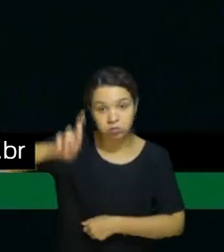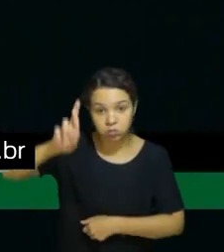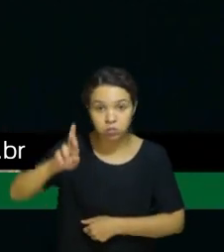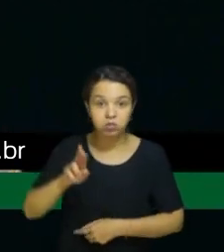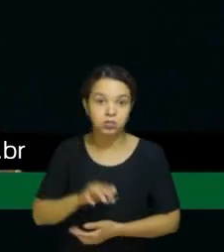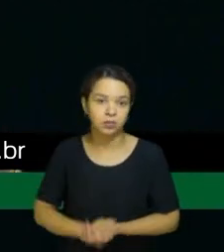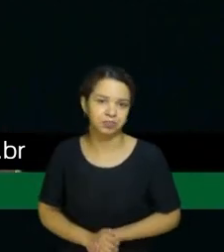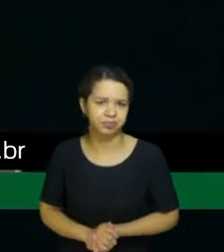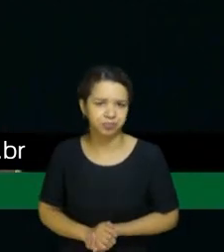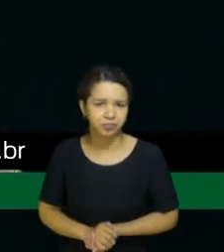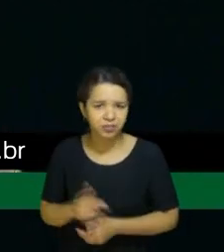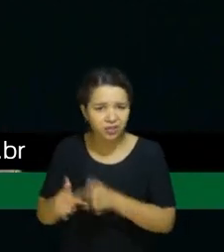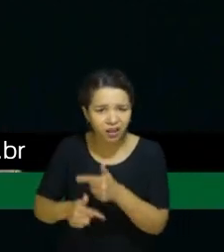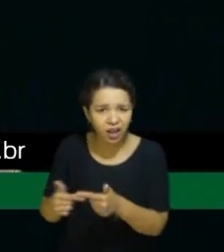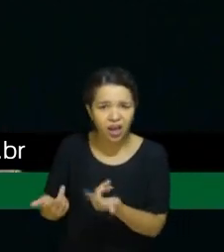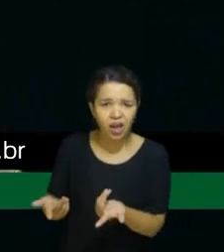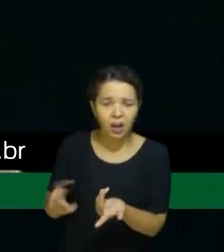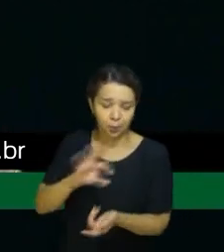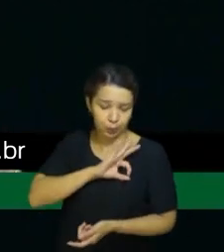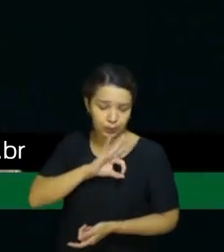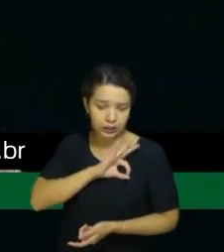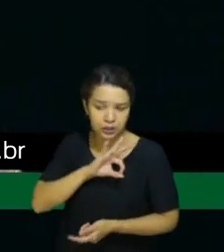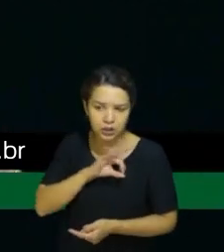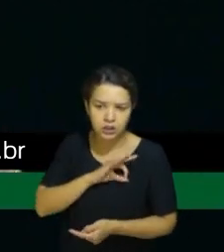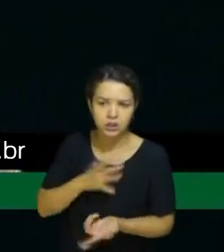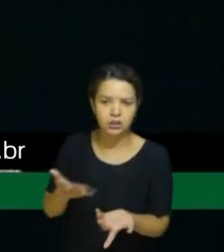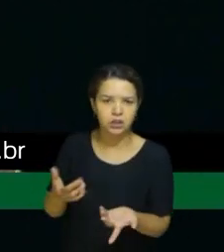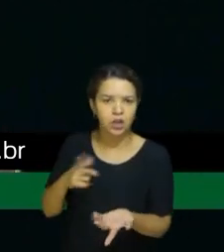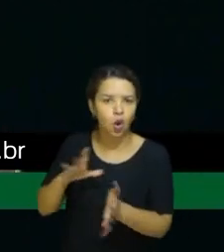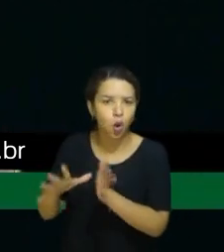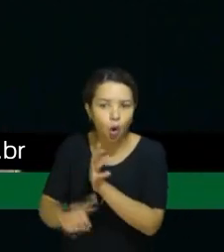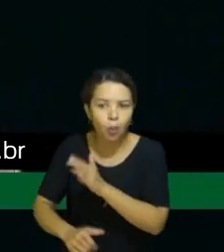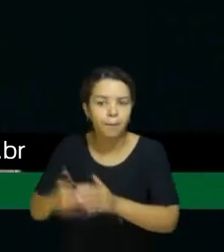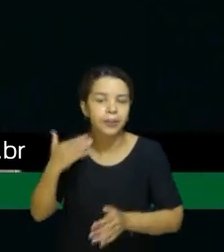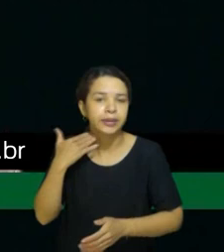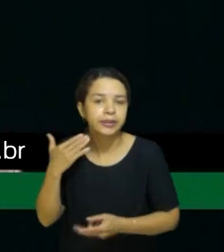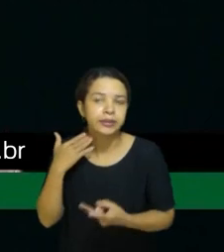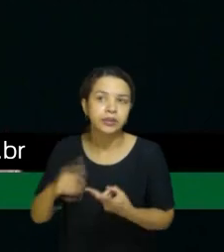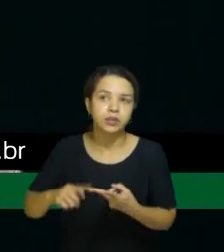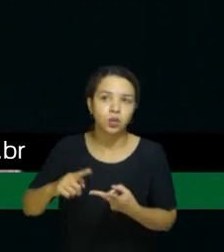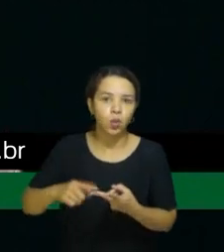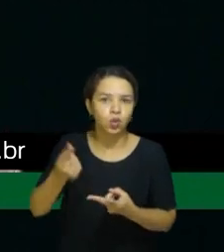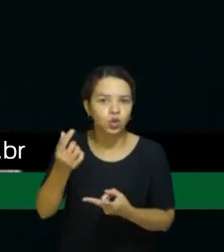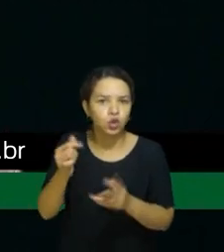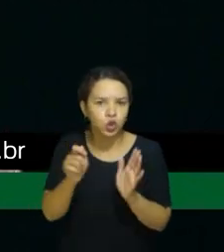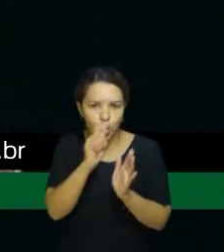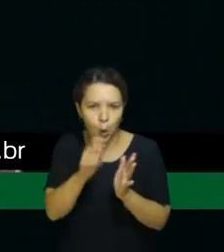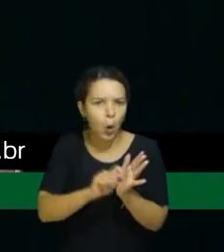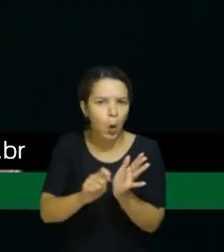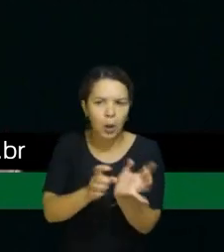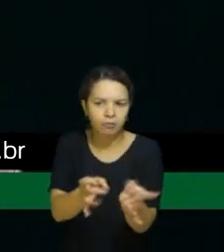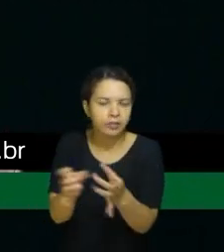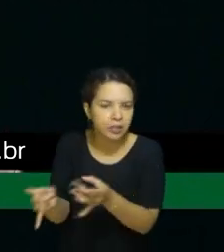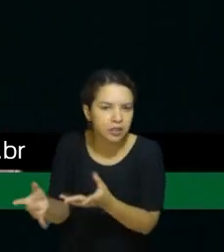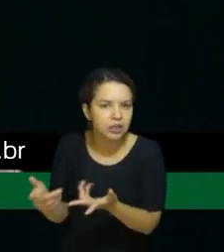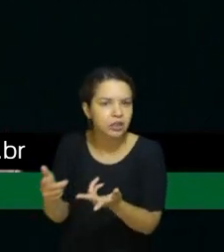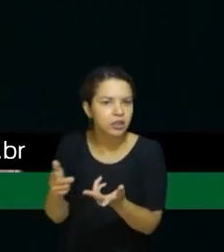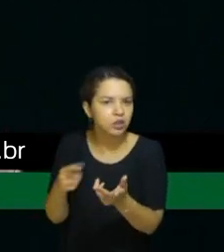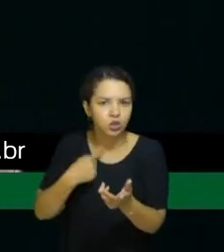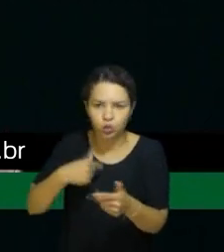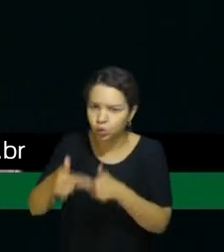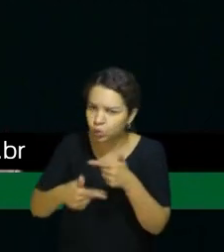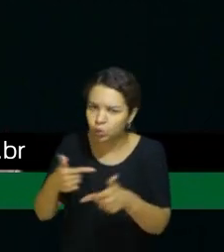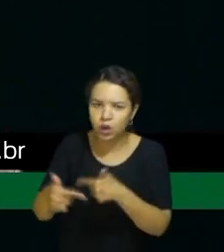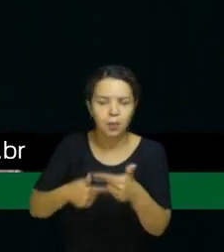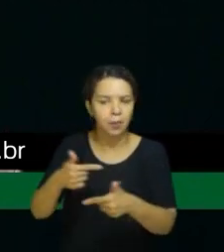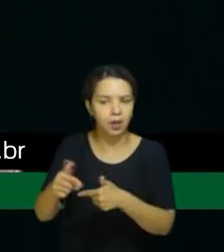roubo a banco sequestros tráfico de drogas fui também delegado Regional Mas eu sempre Sempre